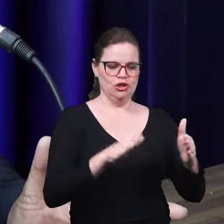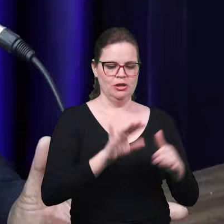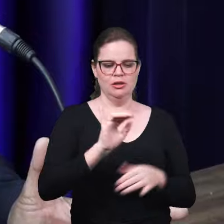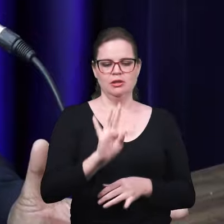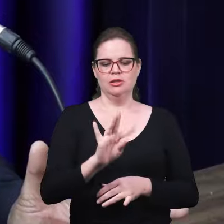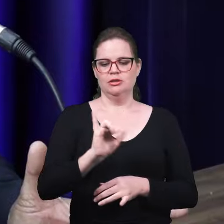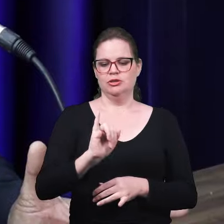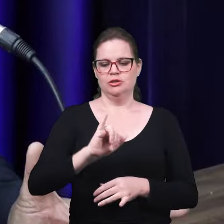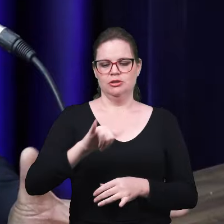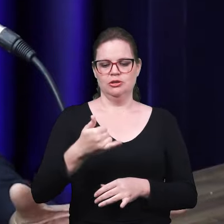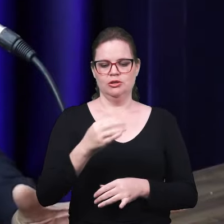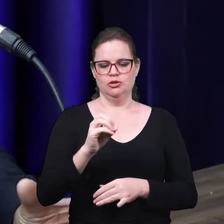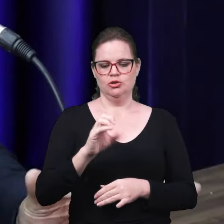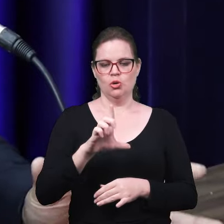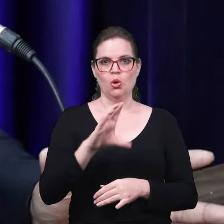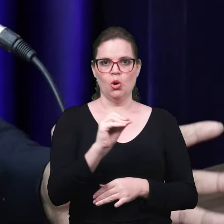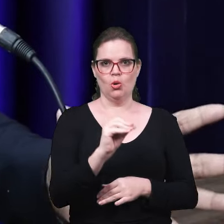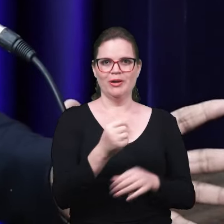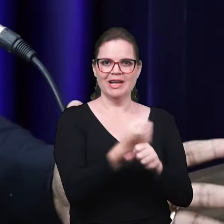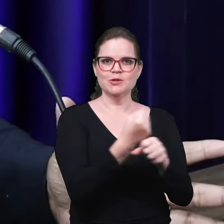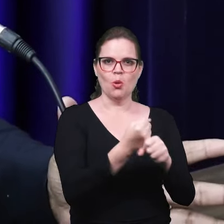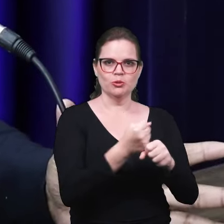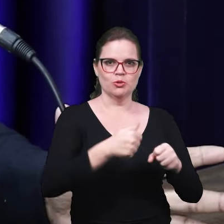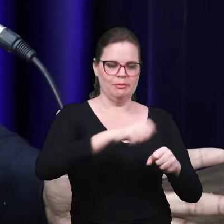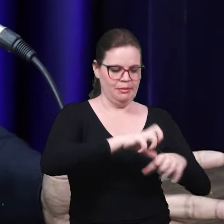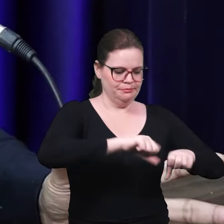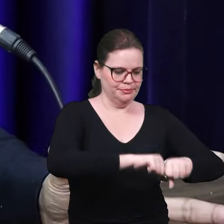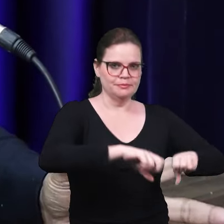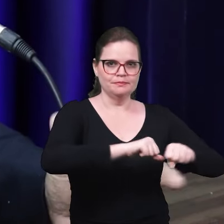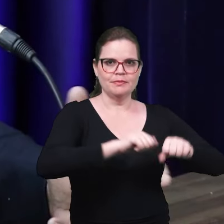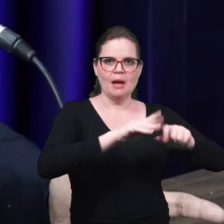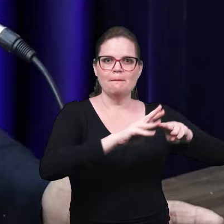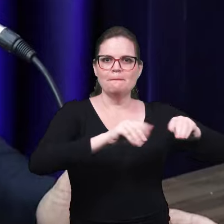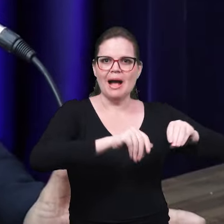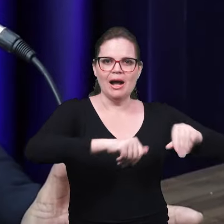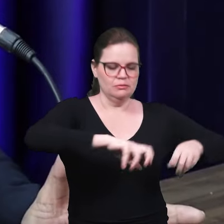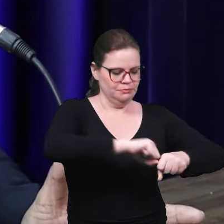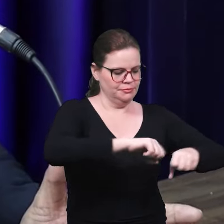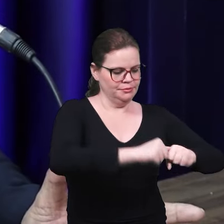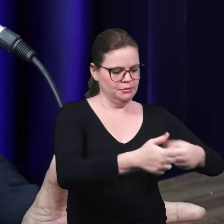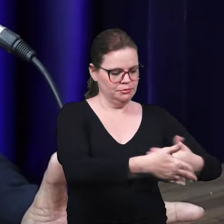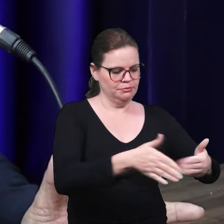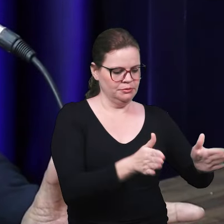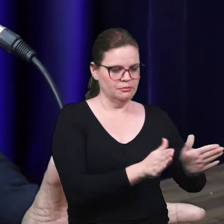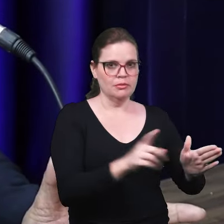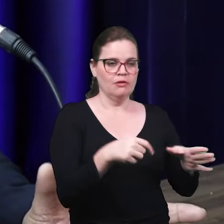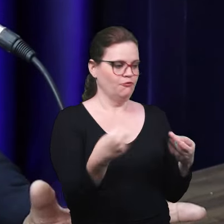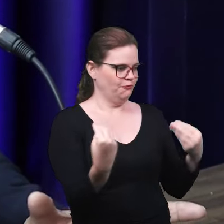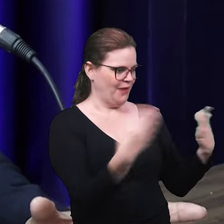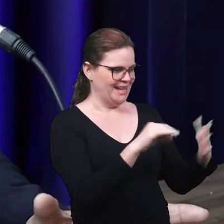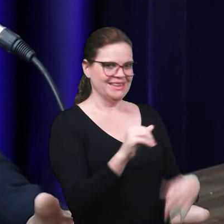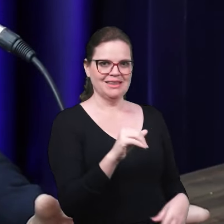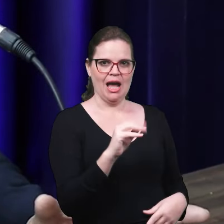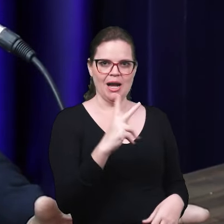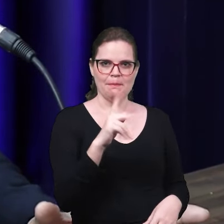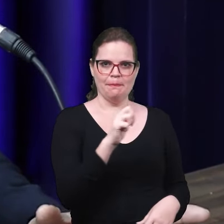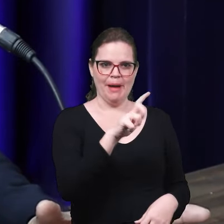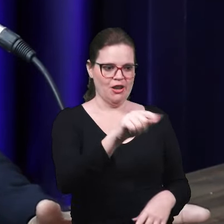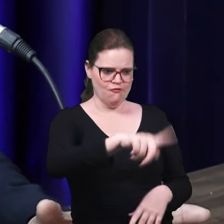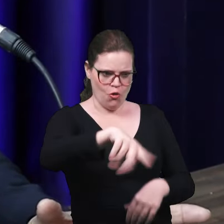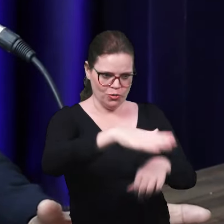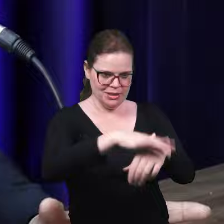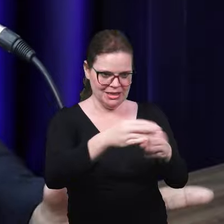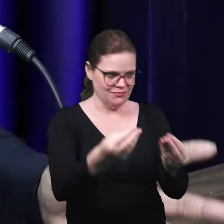tijolos, né, e que não, a partir daquele momento não lhes desse mais palha, né, porque